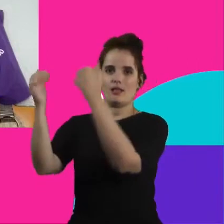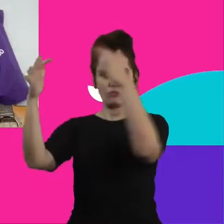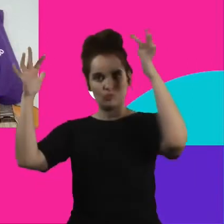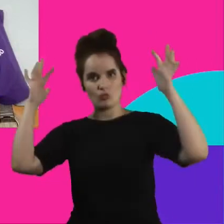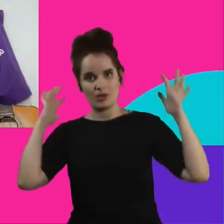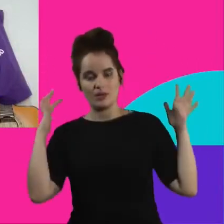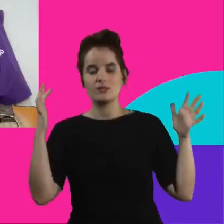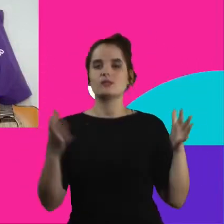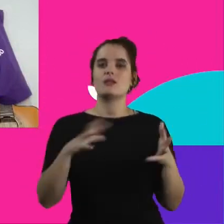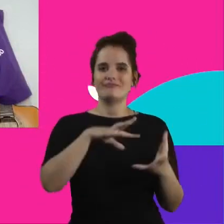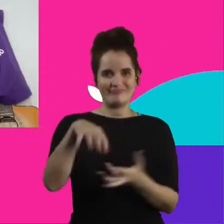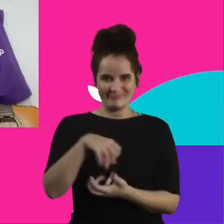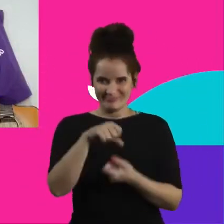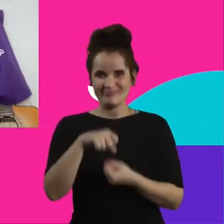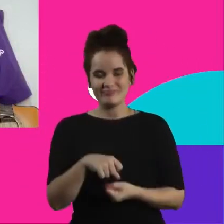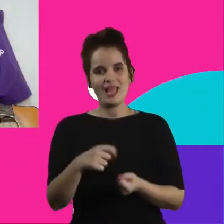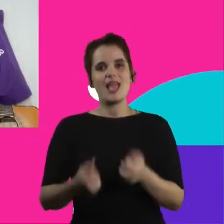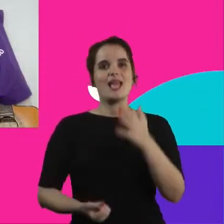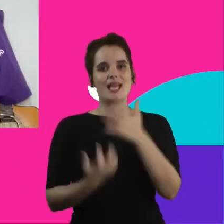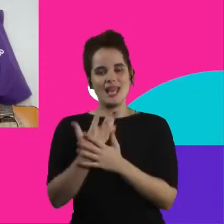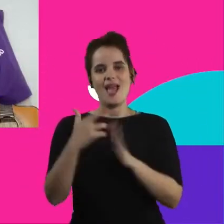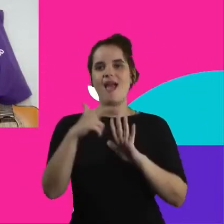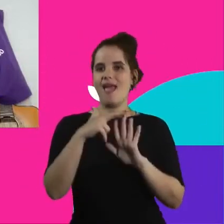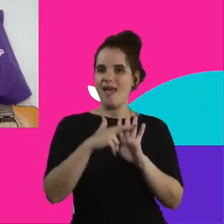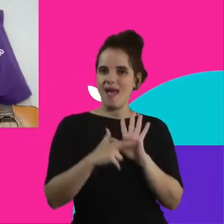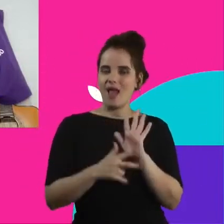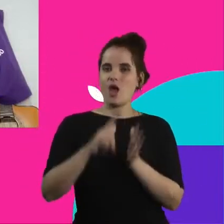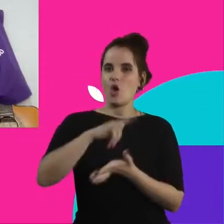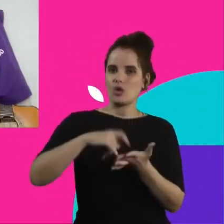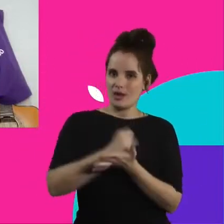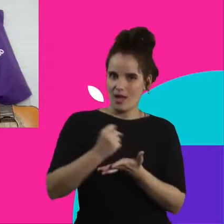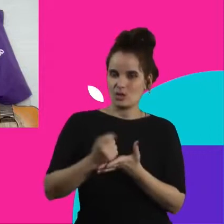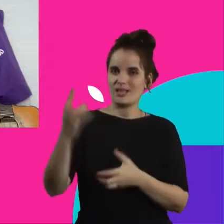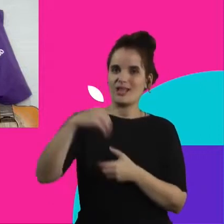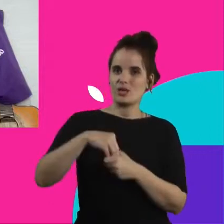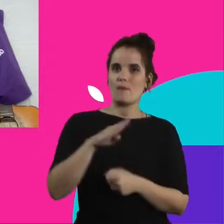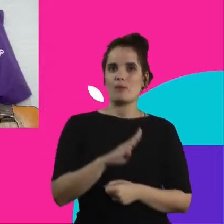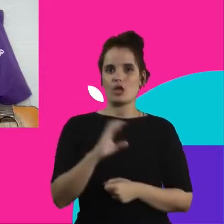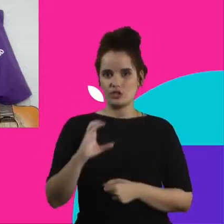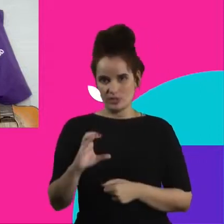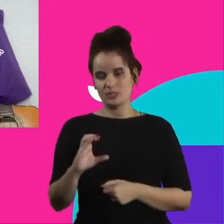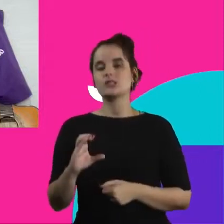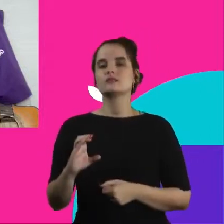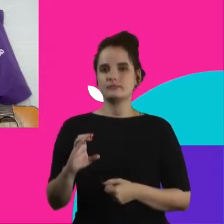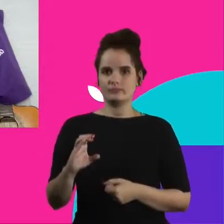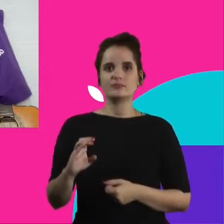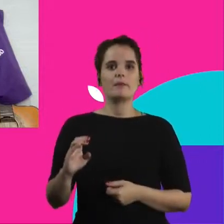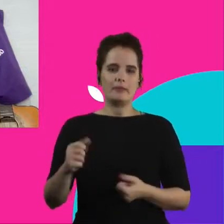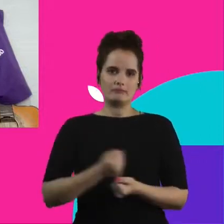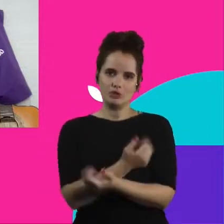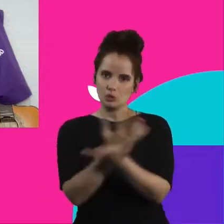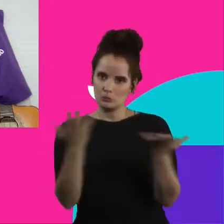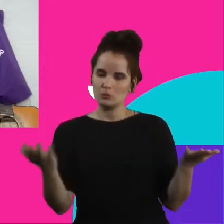busca criar regras aí de contratos dentro do blockchain que favoreçam mais a